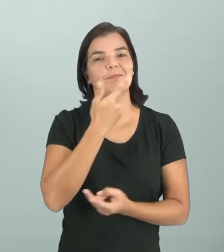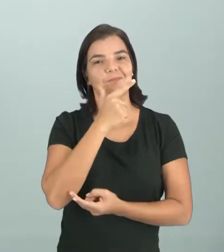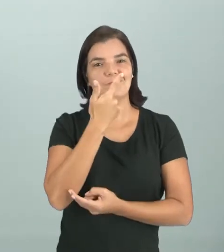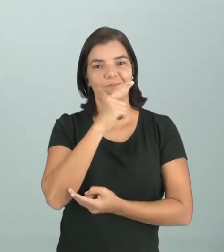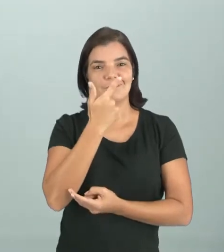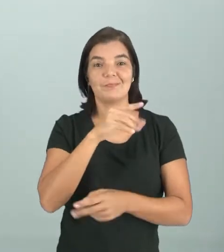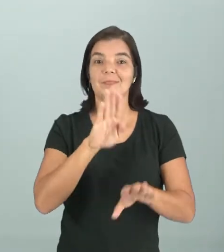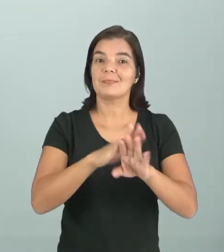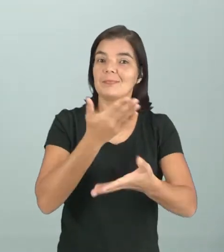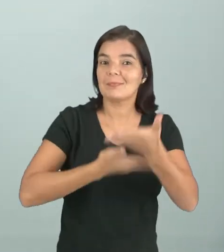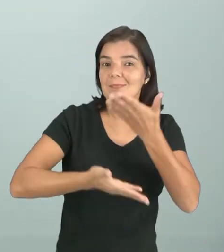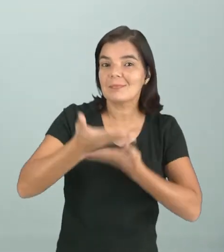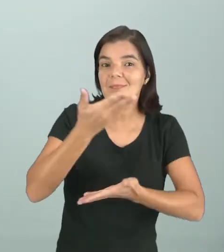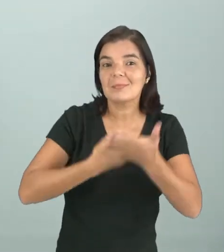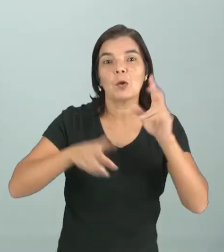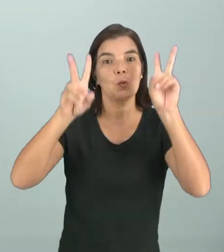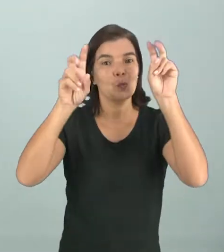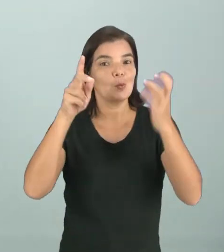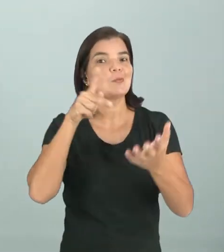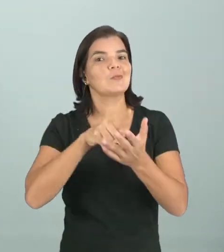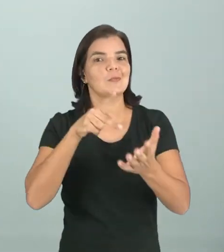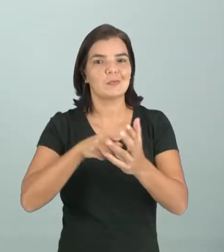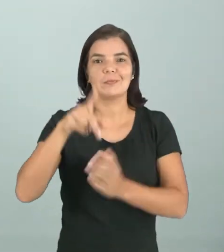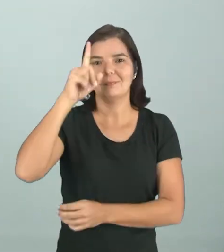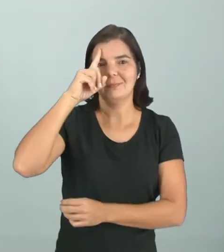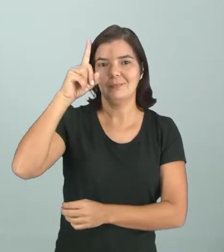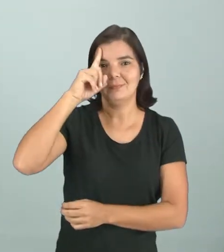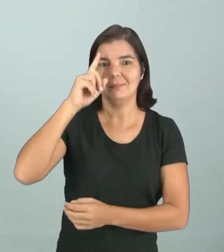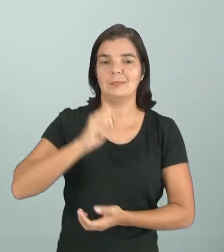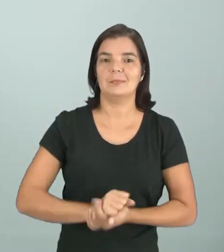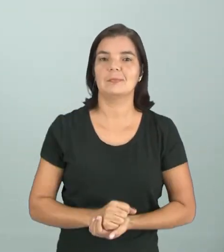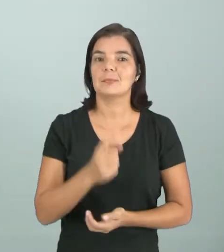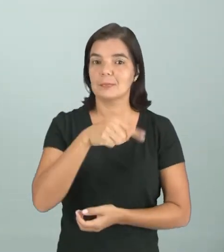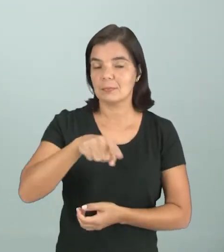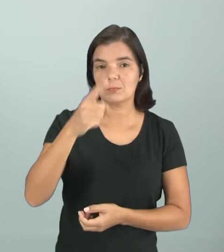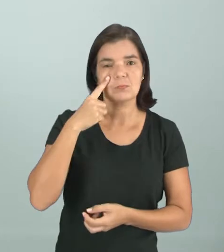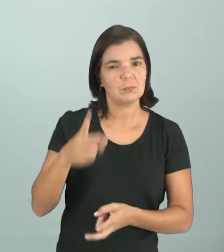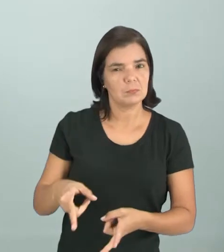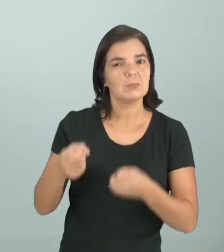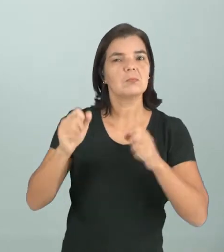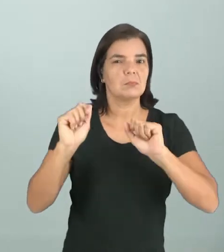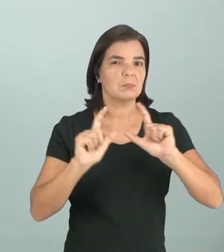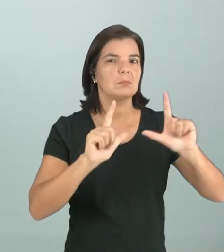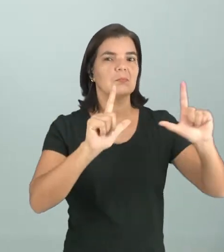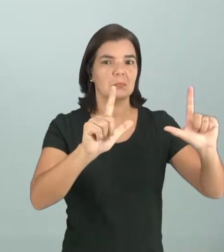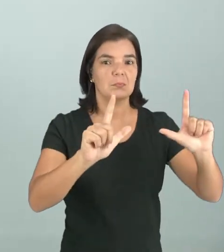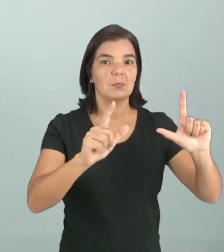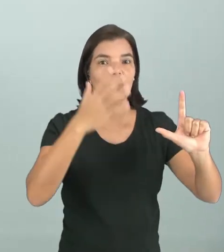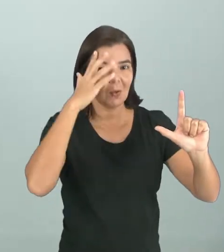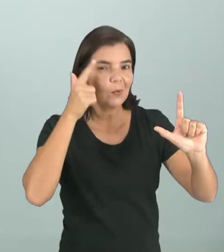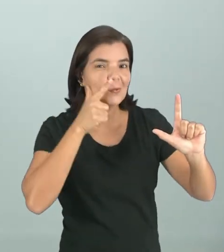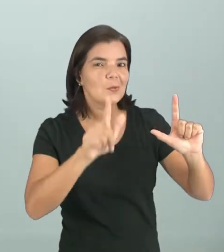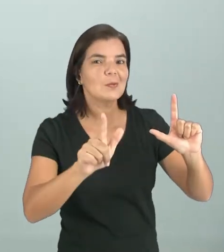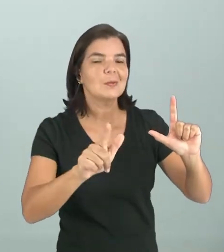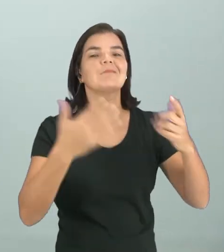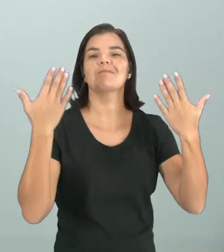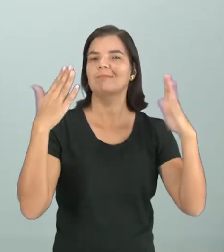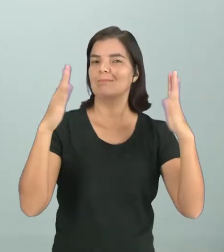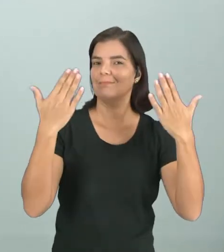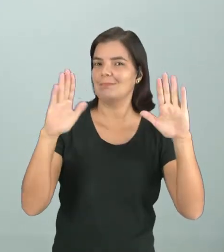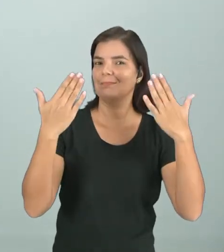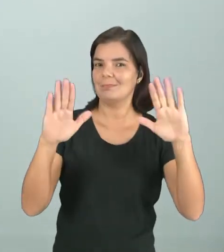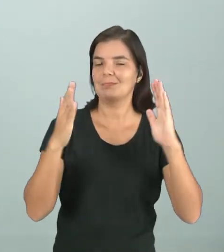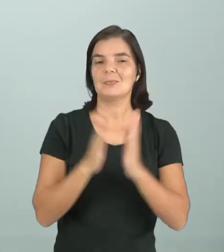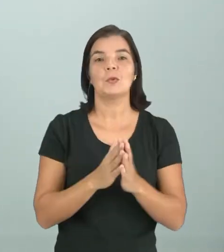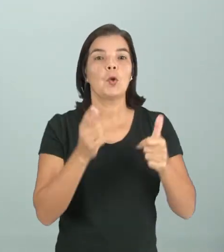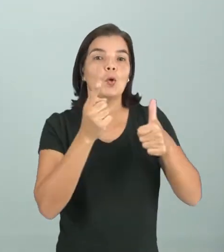em relação a um assunto real do nosso cotidiano. Vocês já viram ali a tela? Acertaram? Parabéns! O